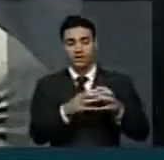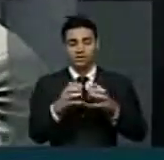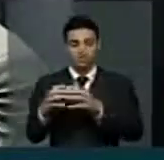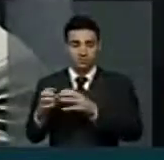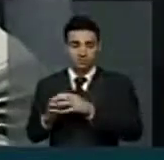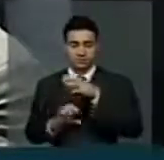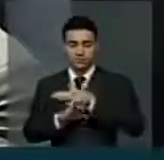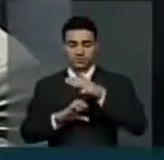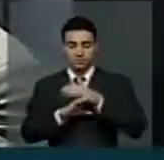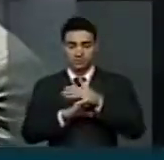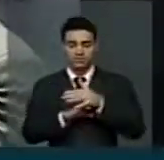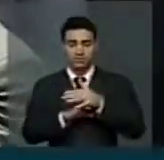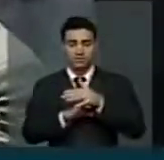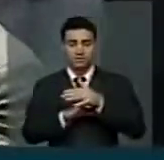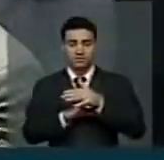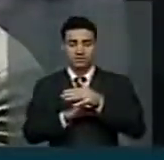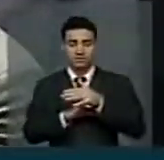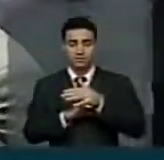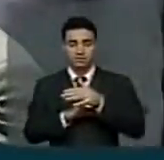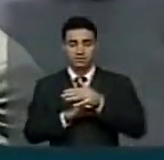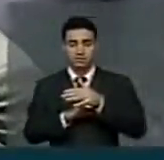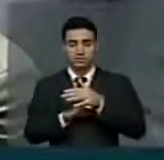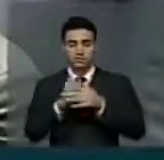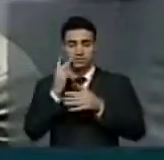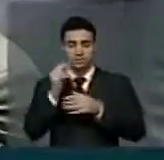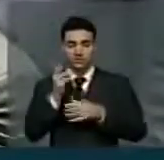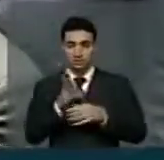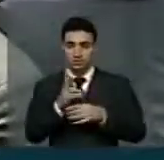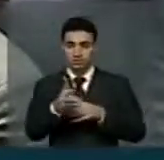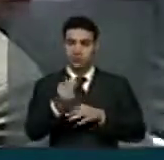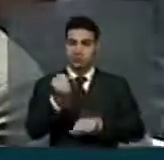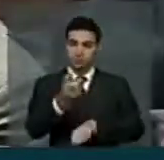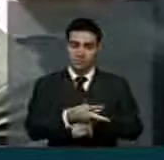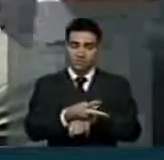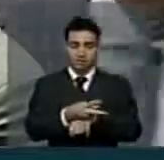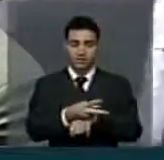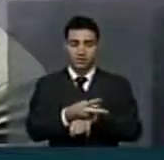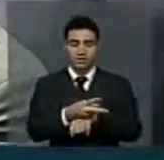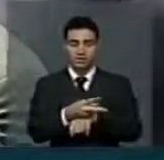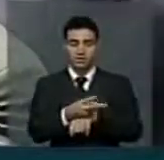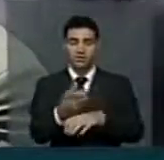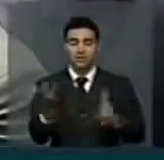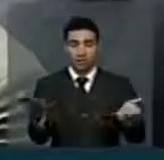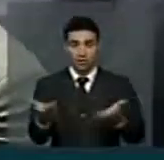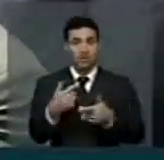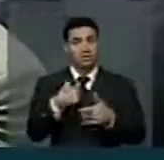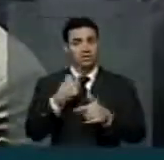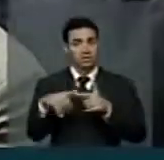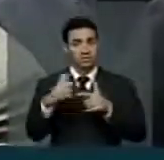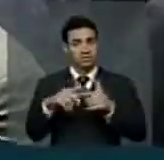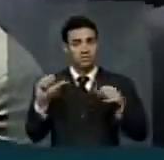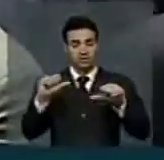produtivos pela manutenção dos empregos num cenário de crise e